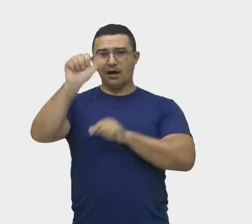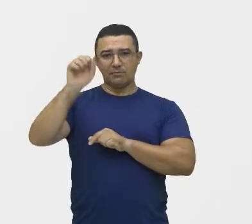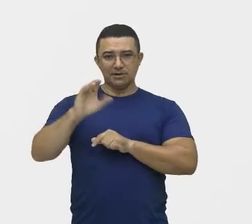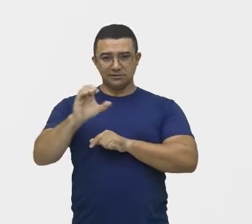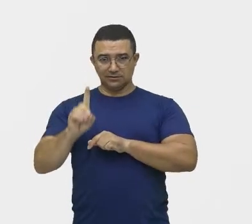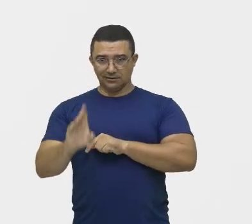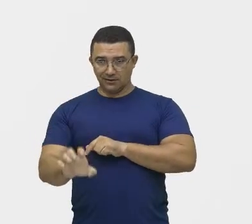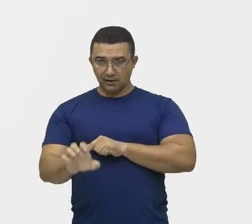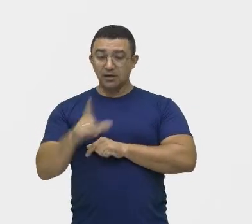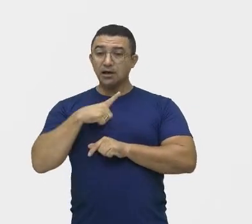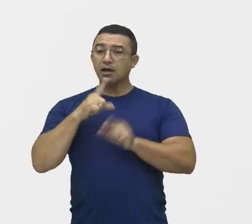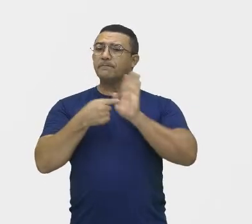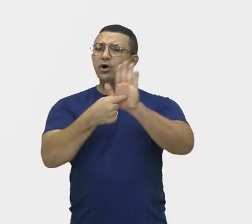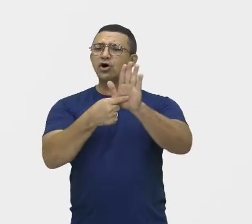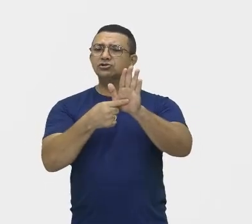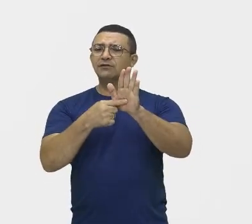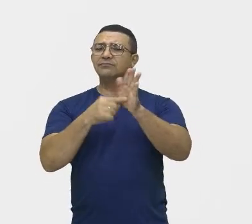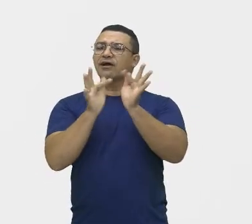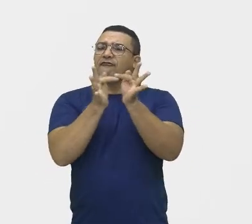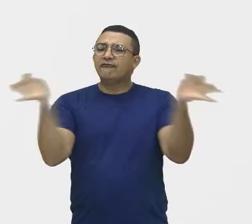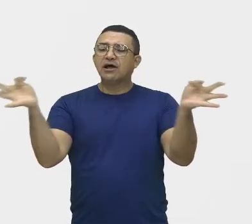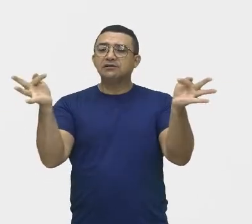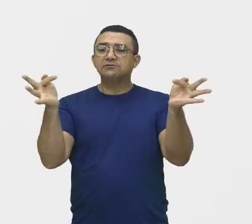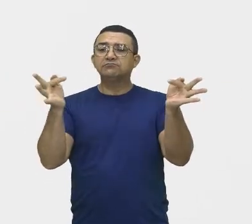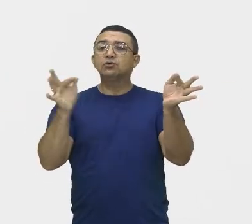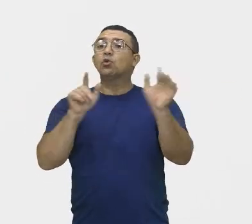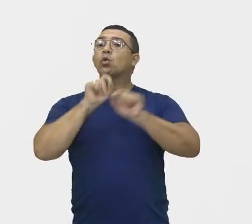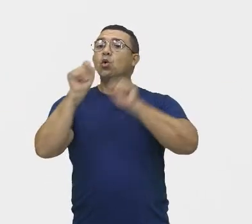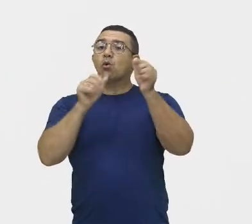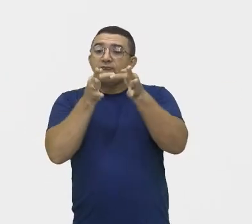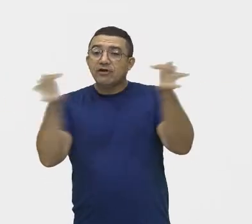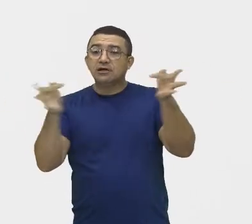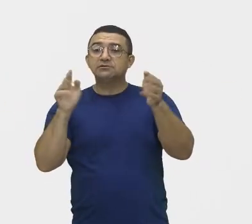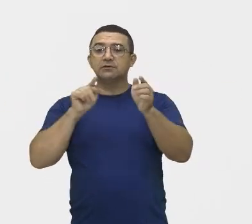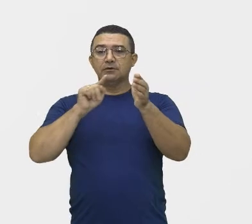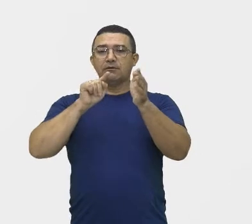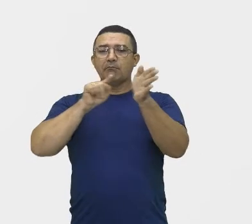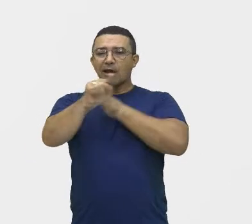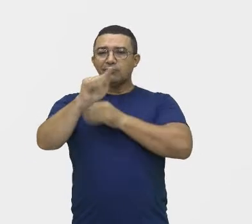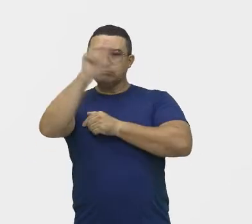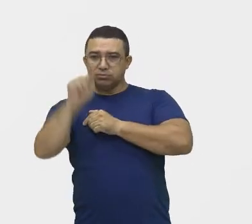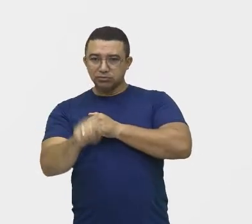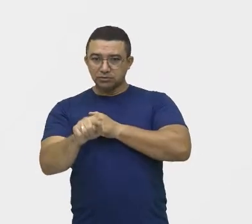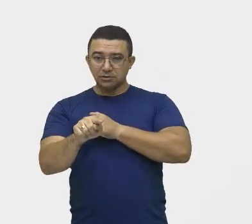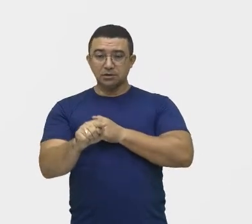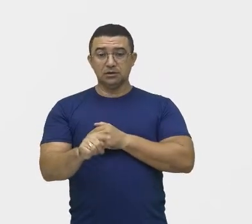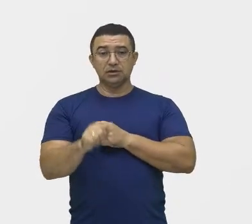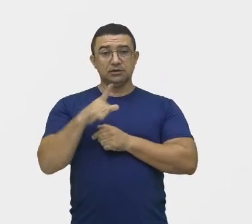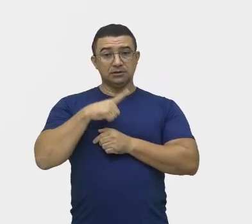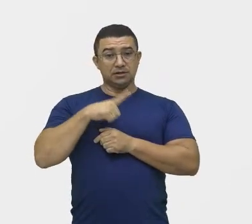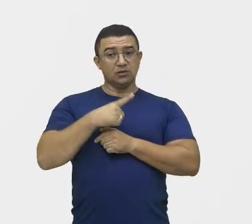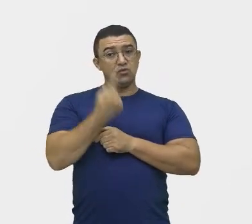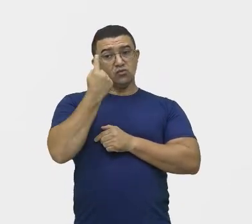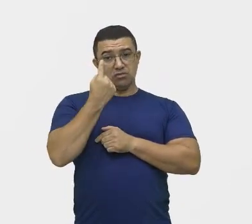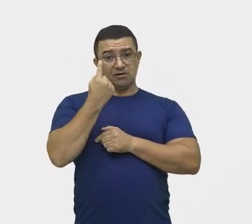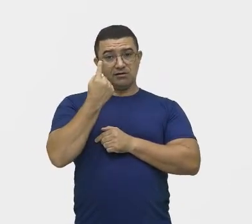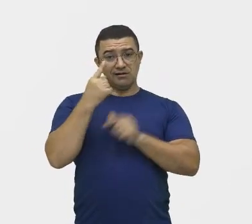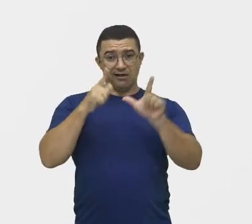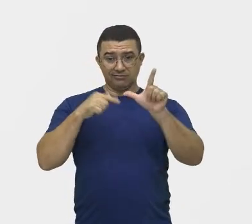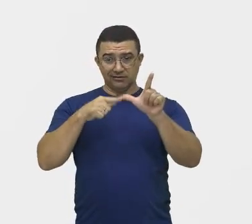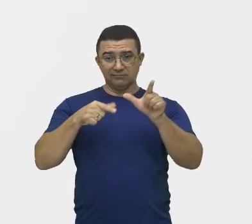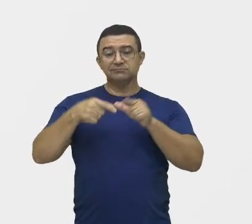forma interrogativa do Simple Present. Então, muita atenção aí, tem uma única alternativa aí que apresenta